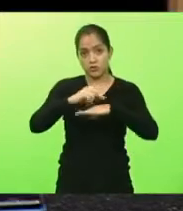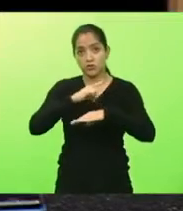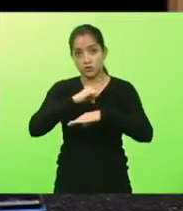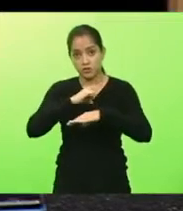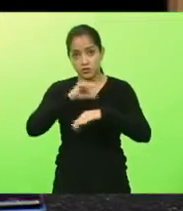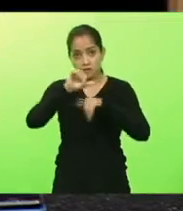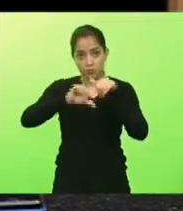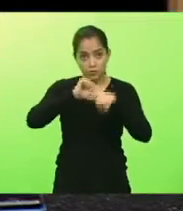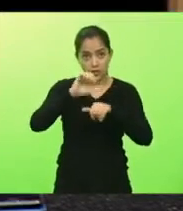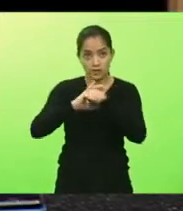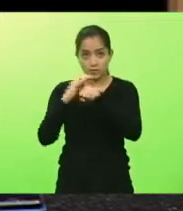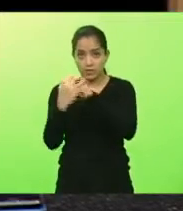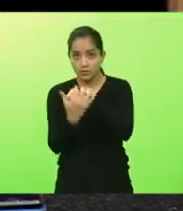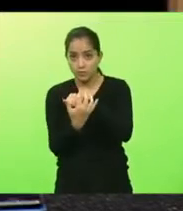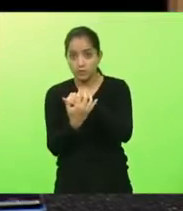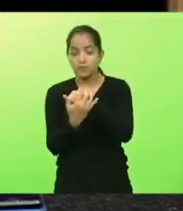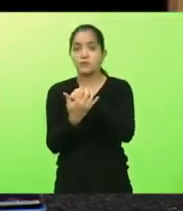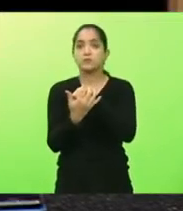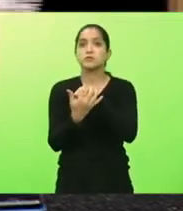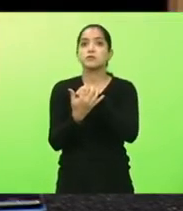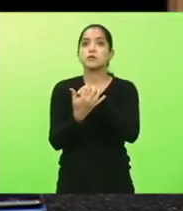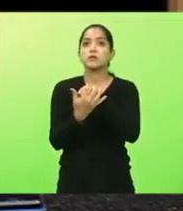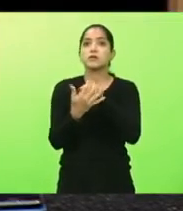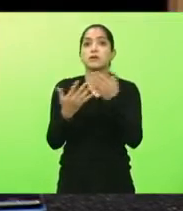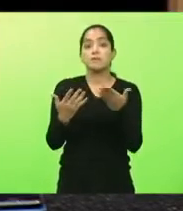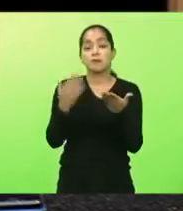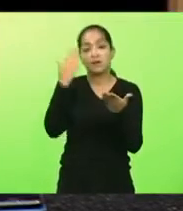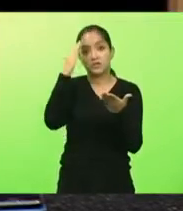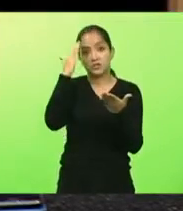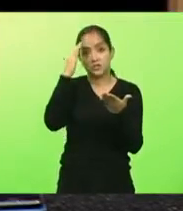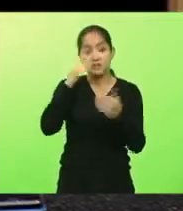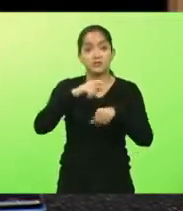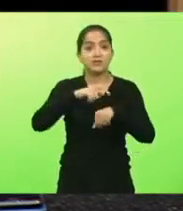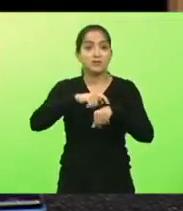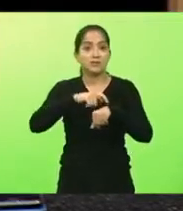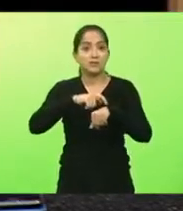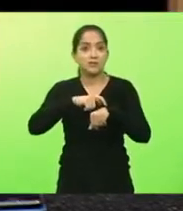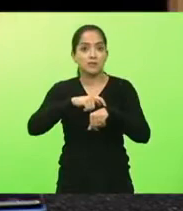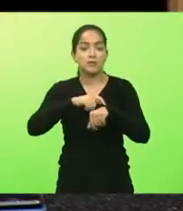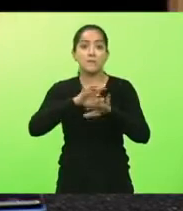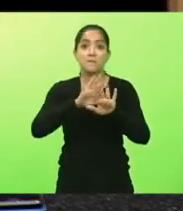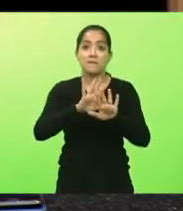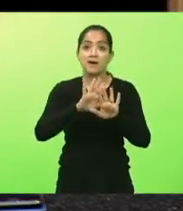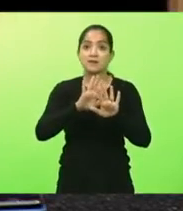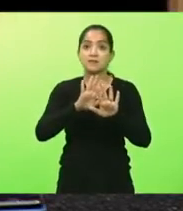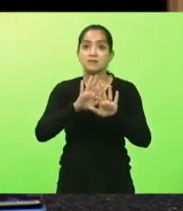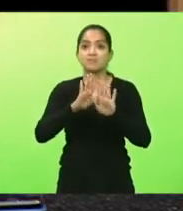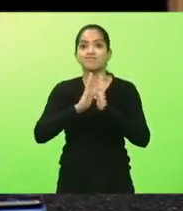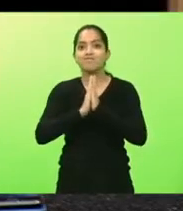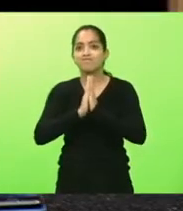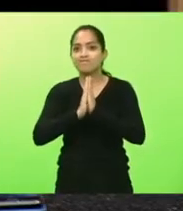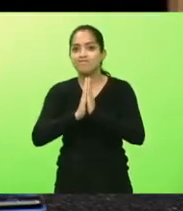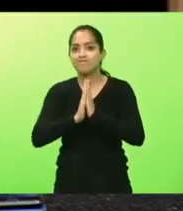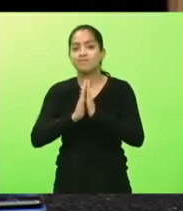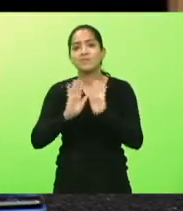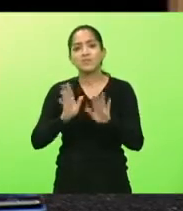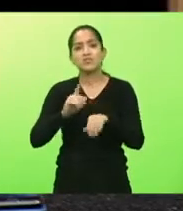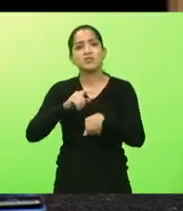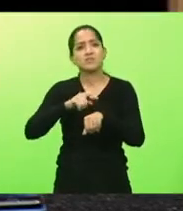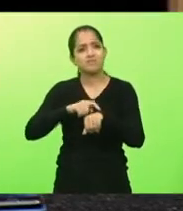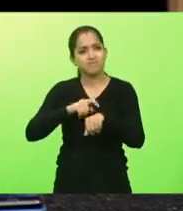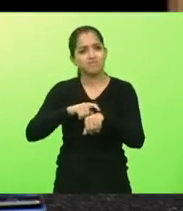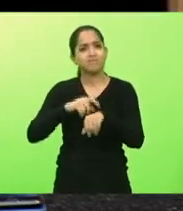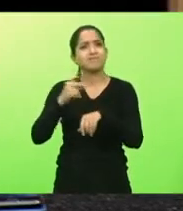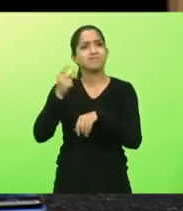UTI Covid, mas entendemos, né, naquele momento. Só que nós temos um apelo, que nós estamos há algum tempo aqui na Assembleia, algum